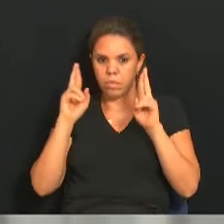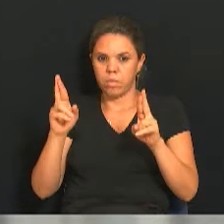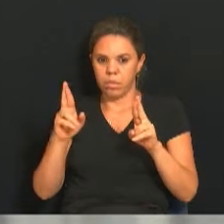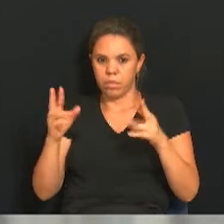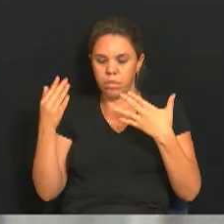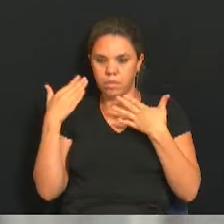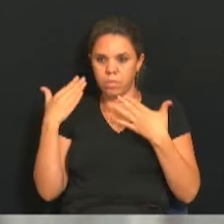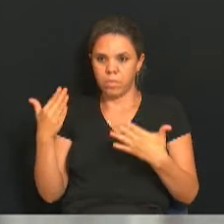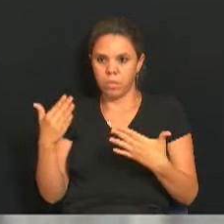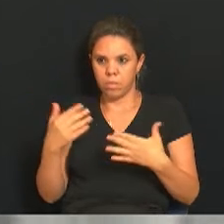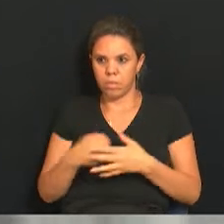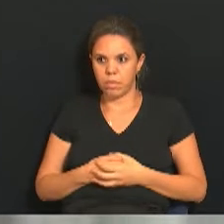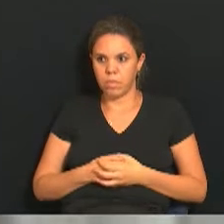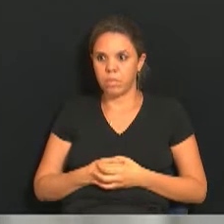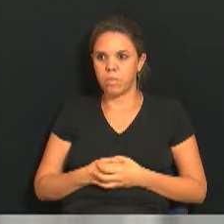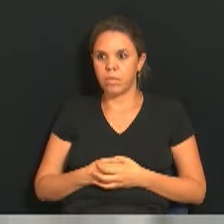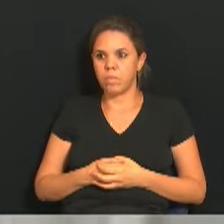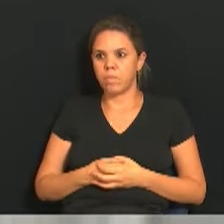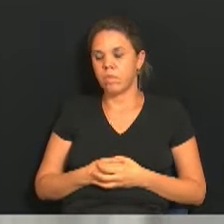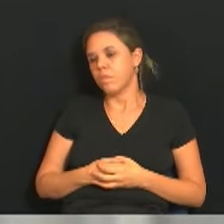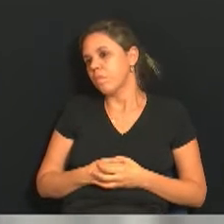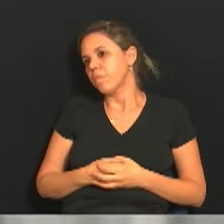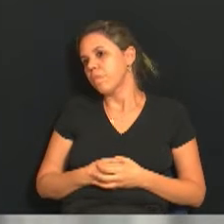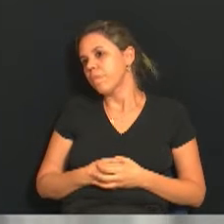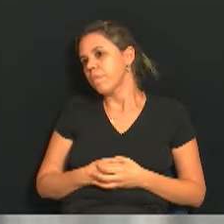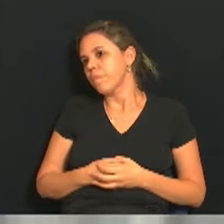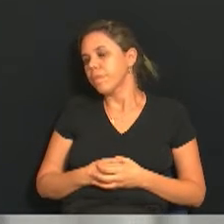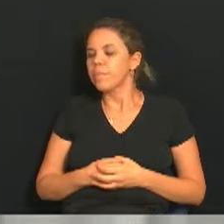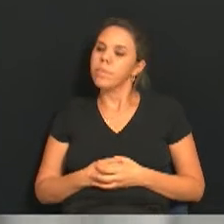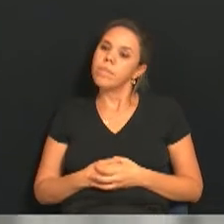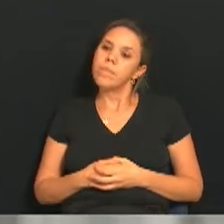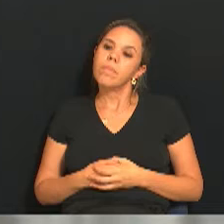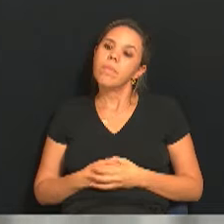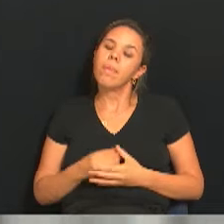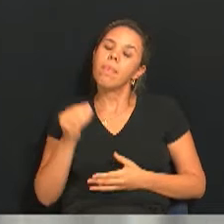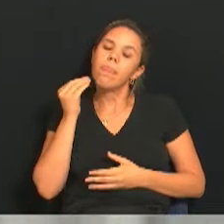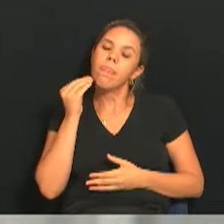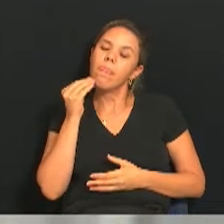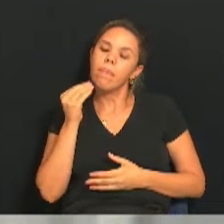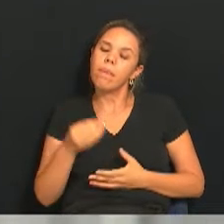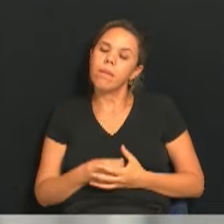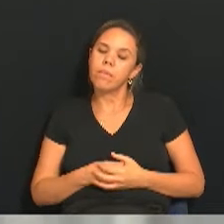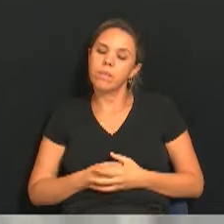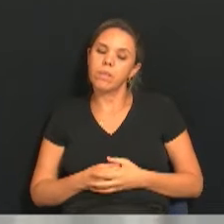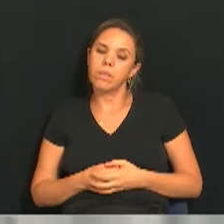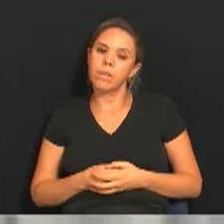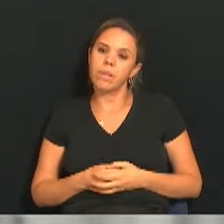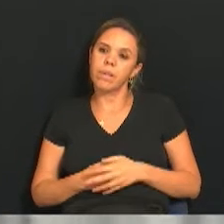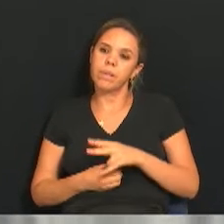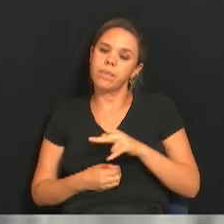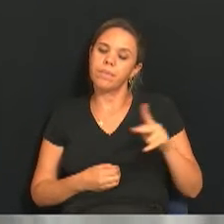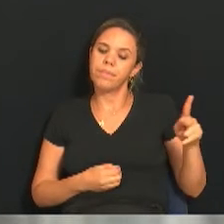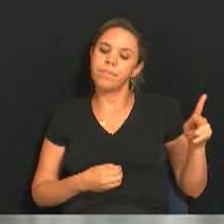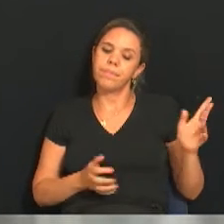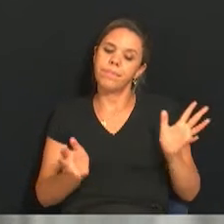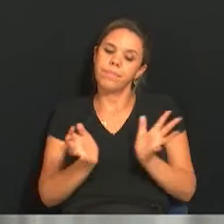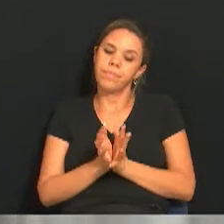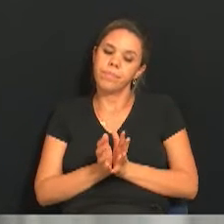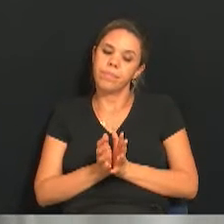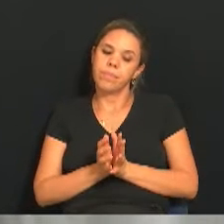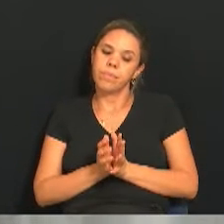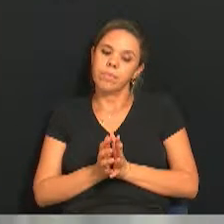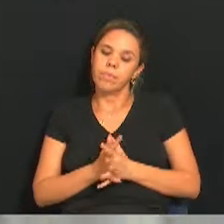Obrigado, Jaime. Eu quero agradecer a todos aí essa oportunidade de falar um pouco como presidente da Comissão de Revitalização do